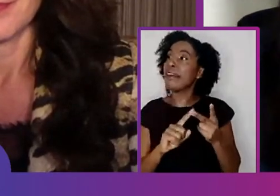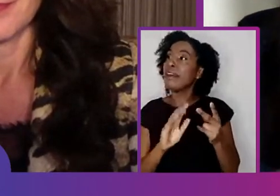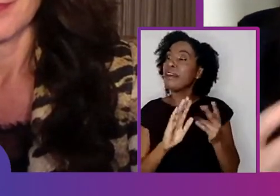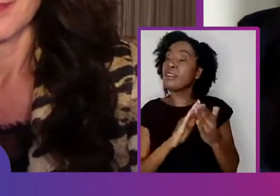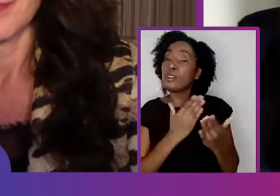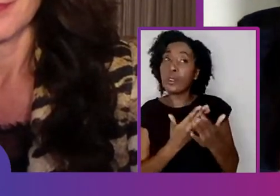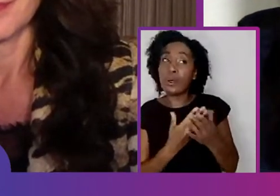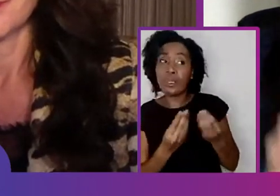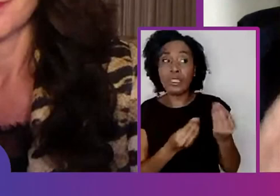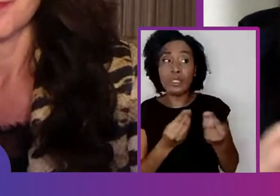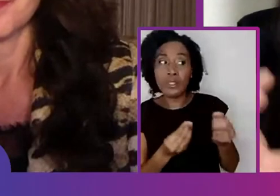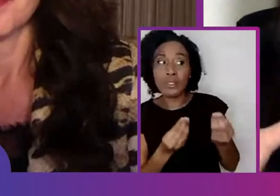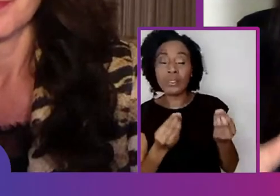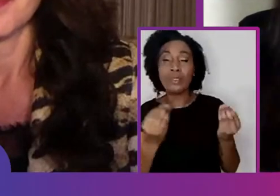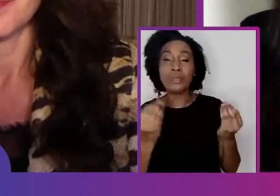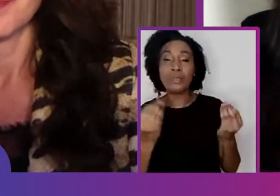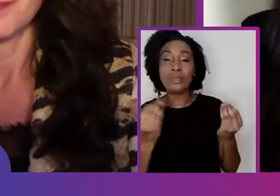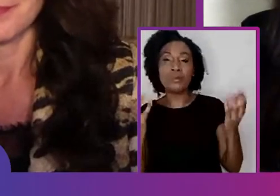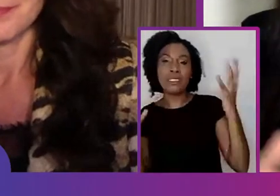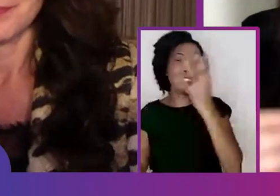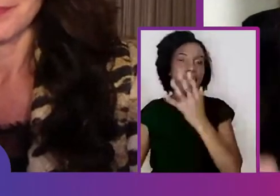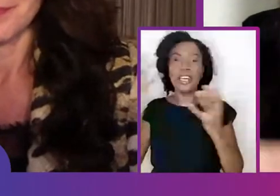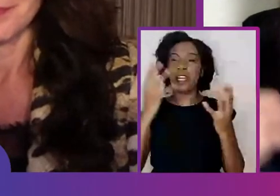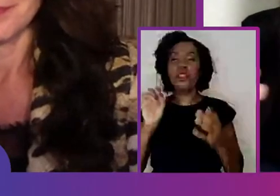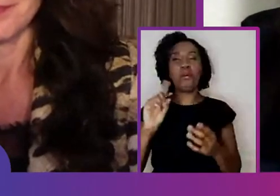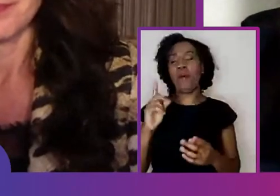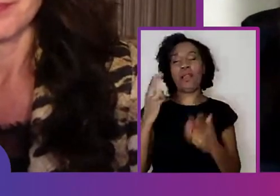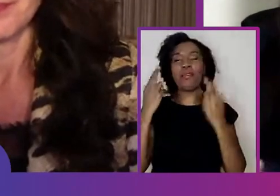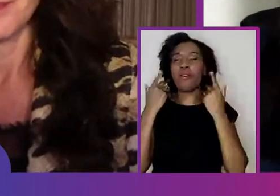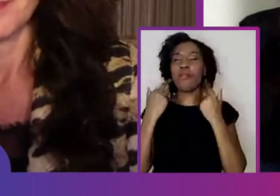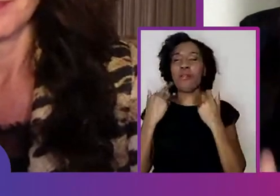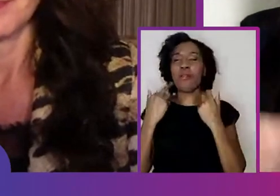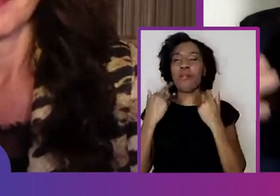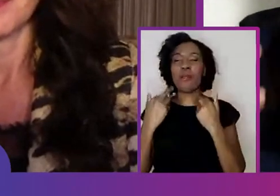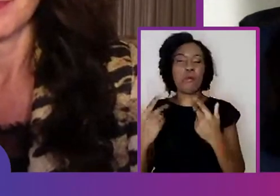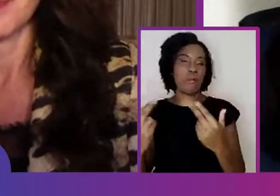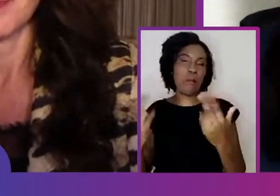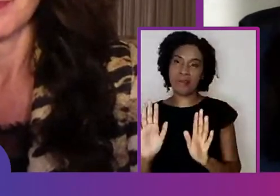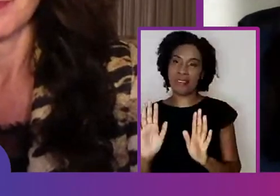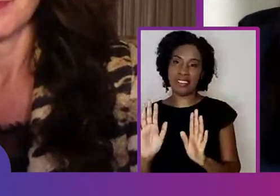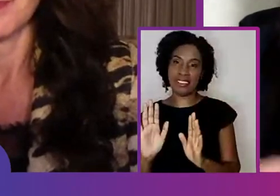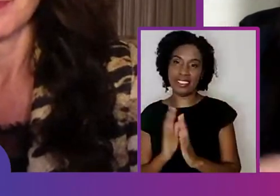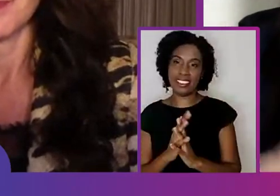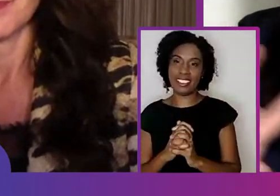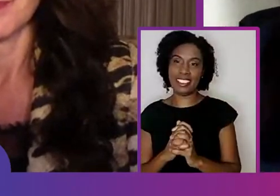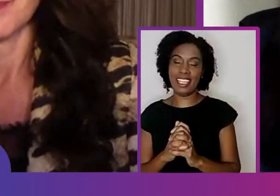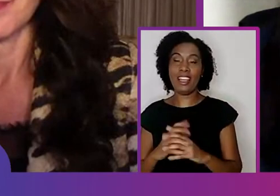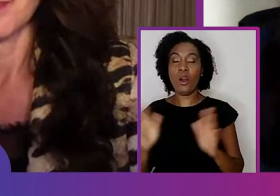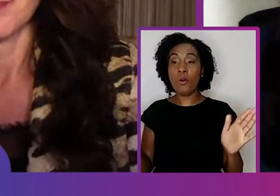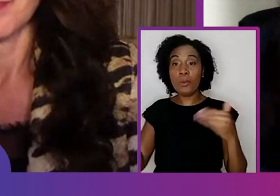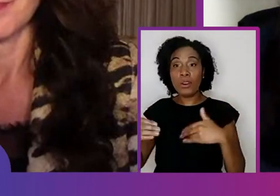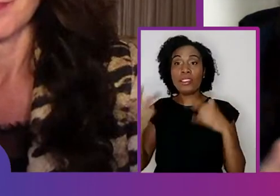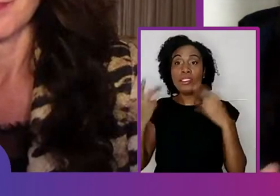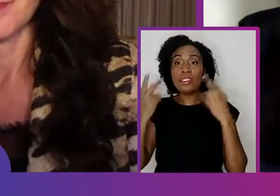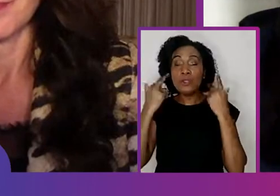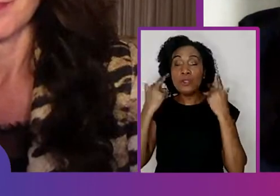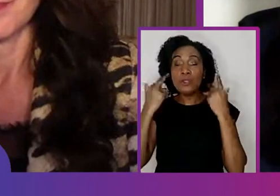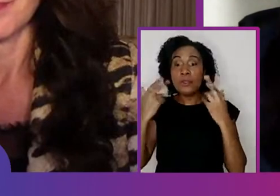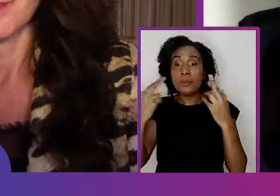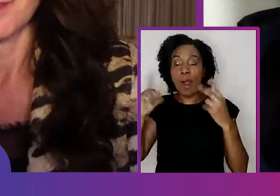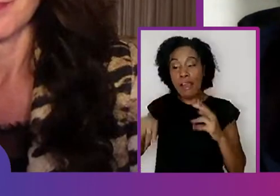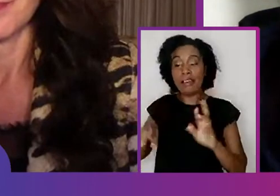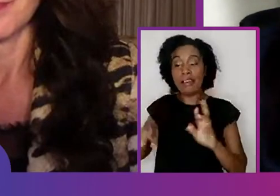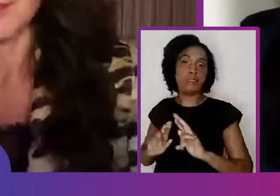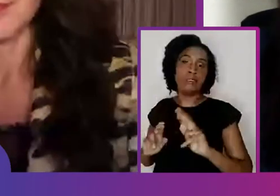situação normal. A gente não pode usar isto como parâmetro do que seria o home office ou a virtualização do trabalho numa situação normal,